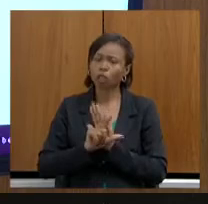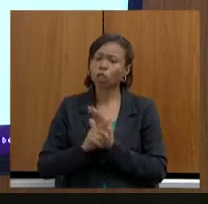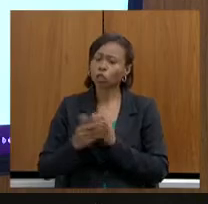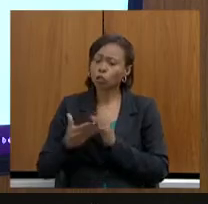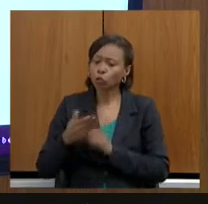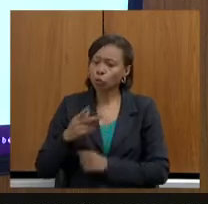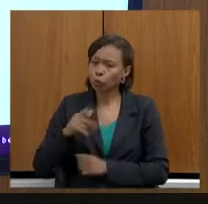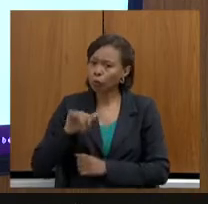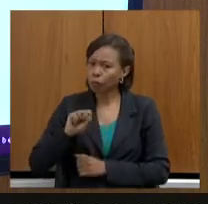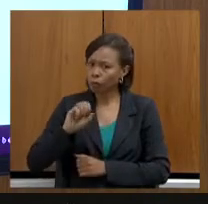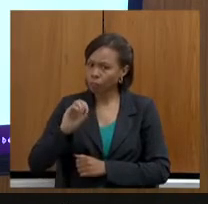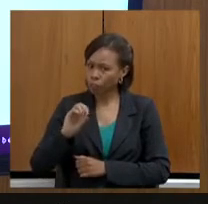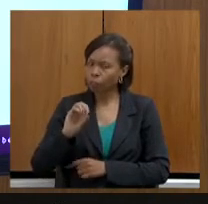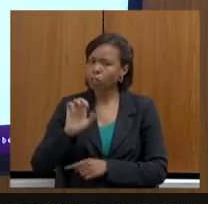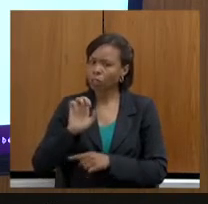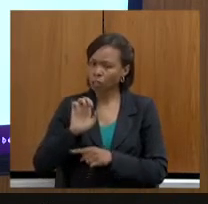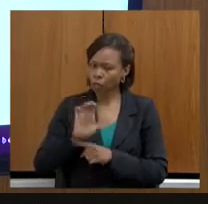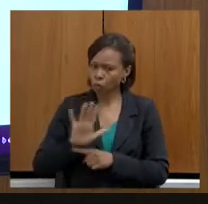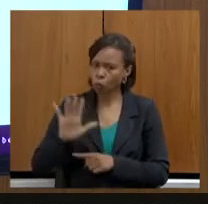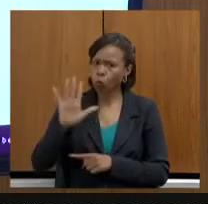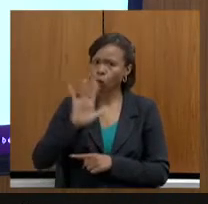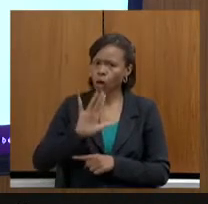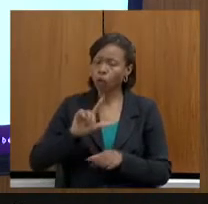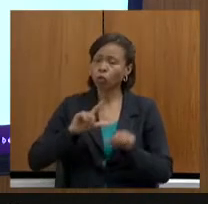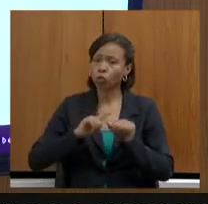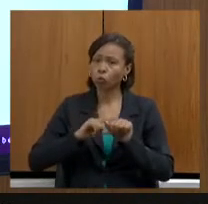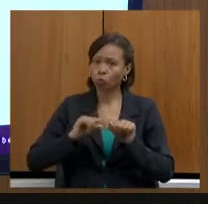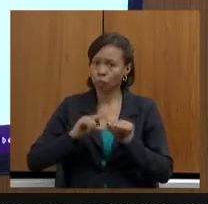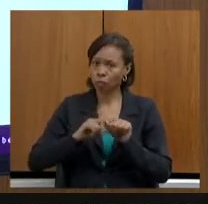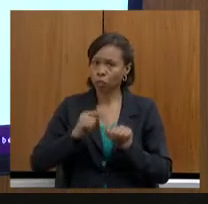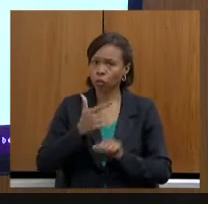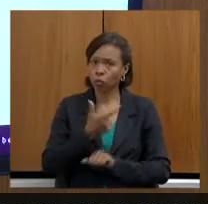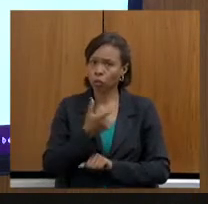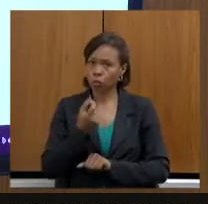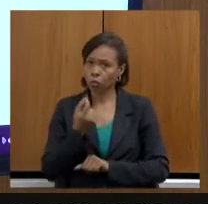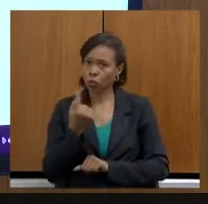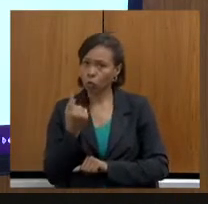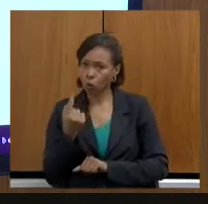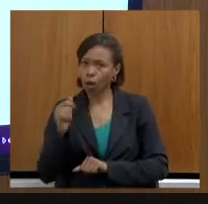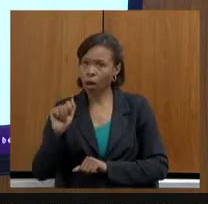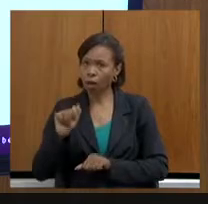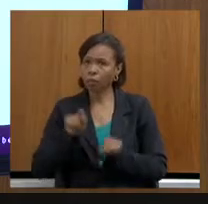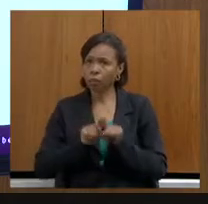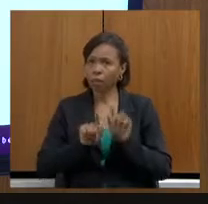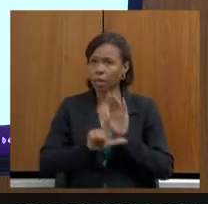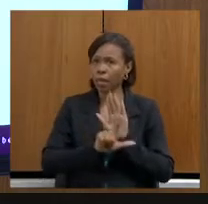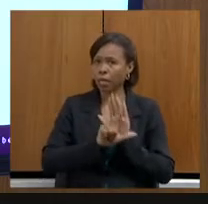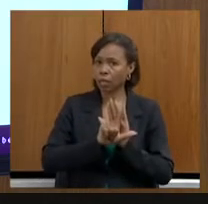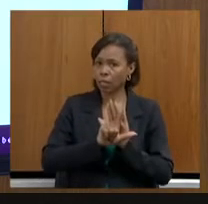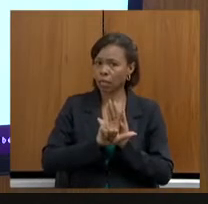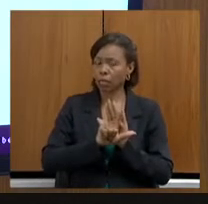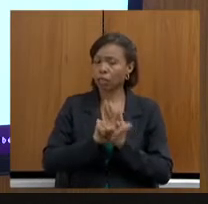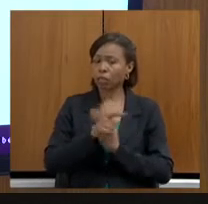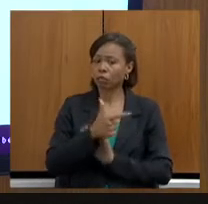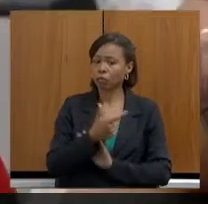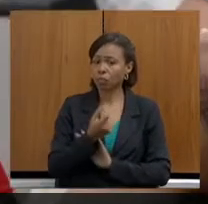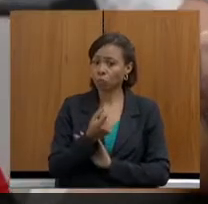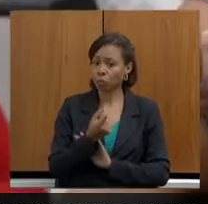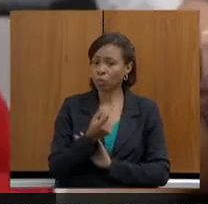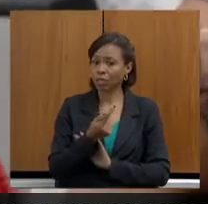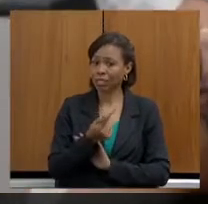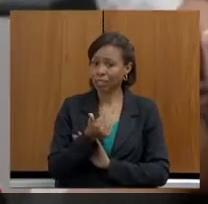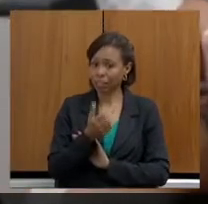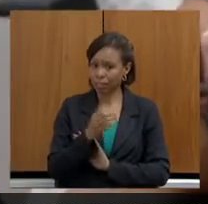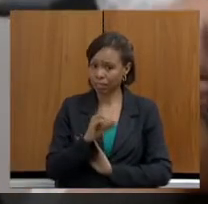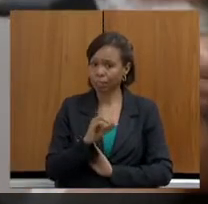com a constituição do Estado por meio do artigo 201 a e palestra do ao 20710 tem